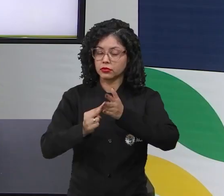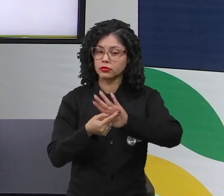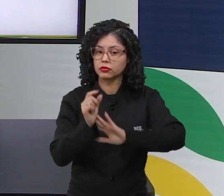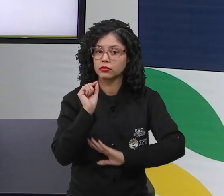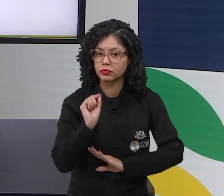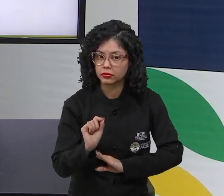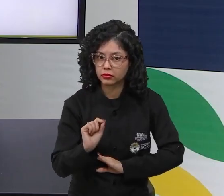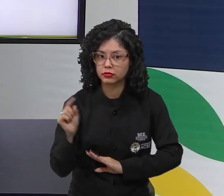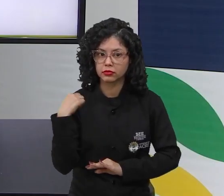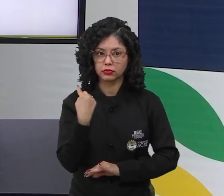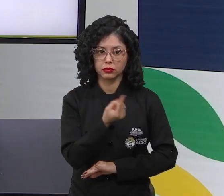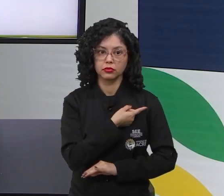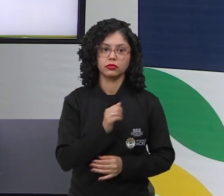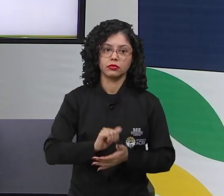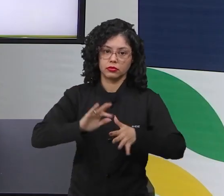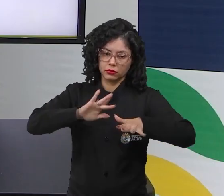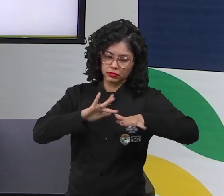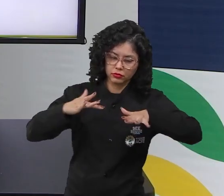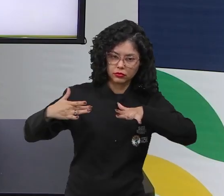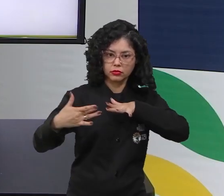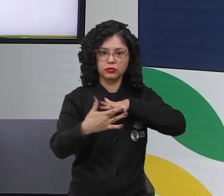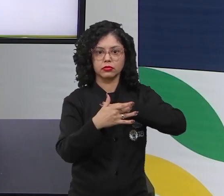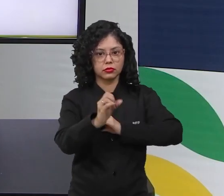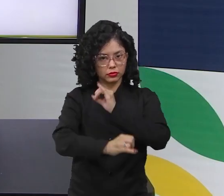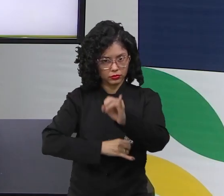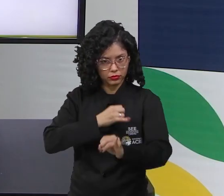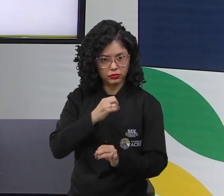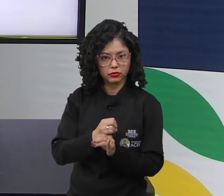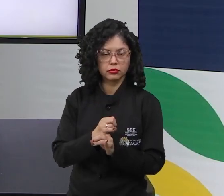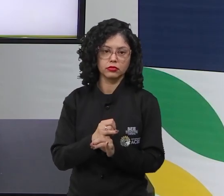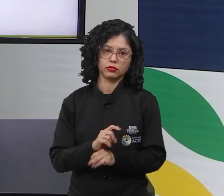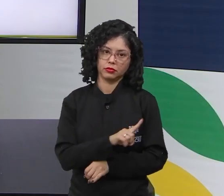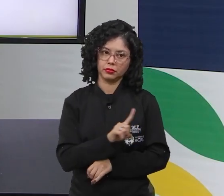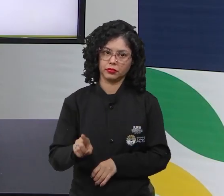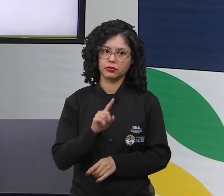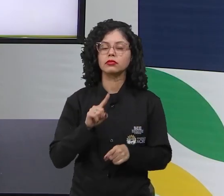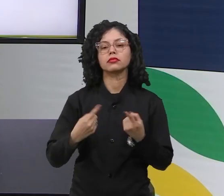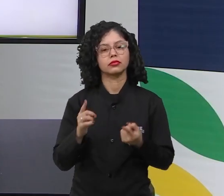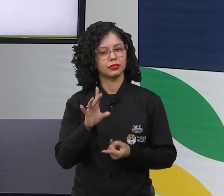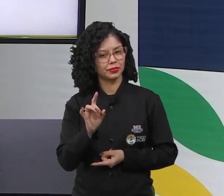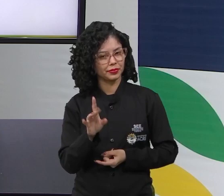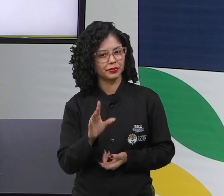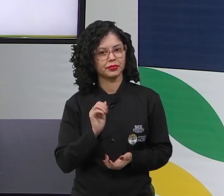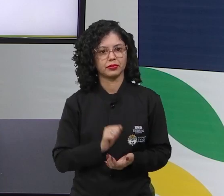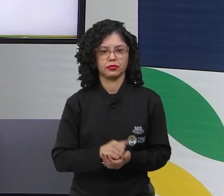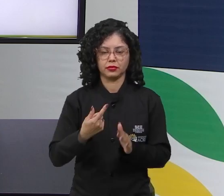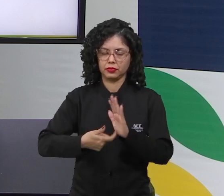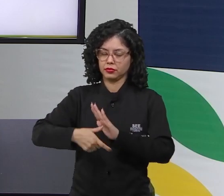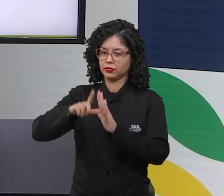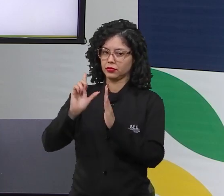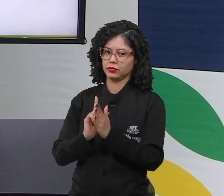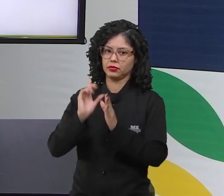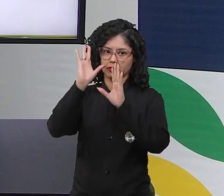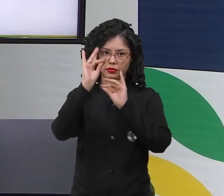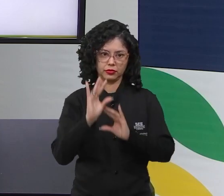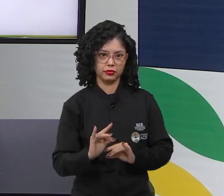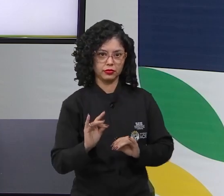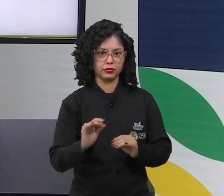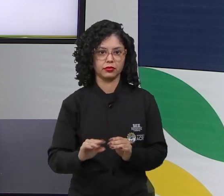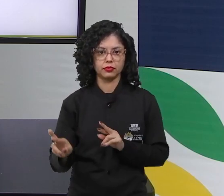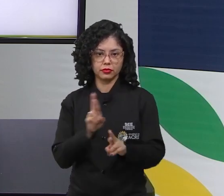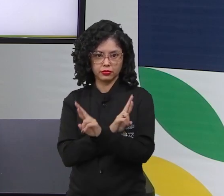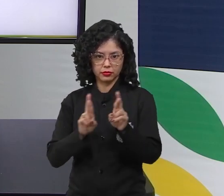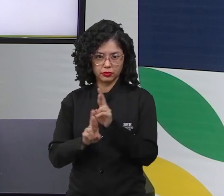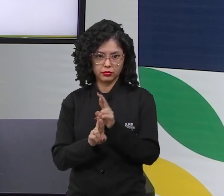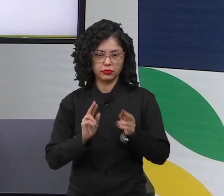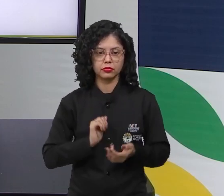dizer que nós falamos de rede social, nós falamos de internet, e não mais daquela maneira anterior de se estabelecer essa relação,